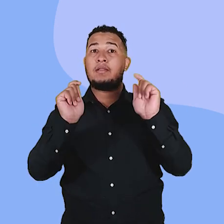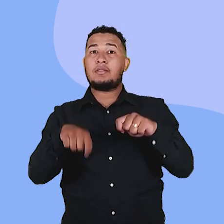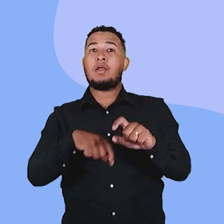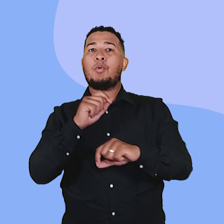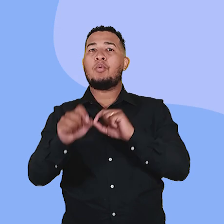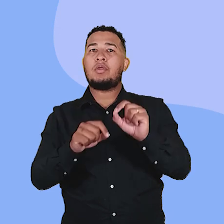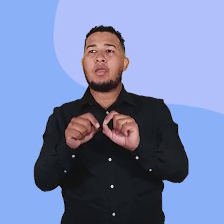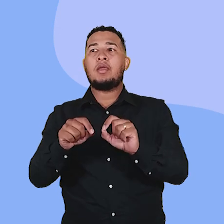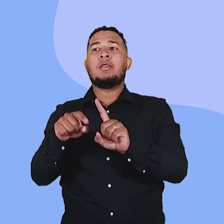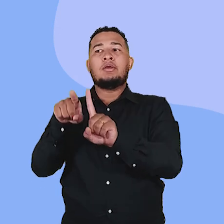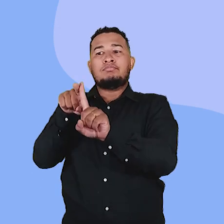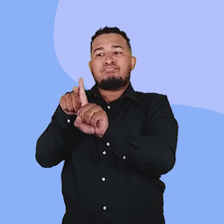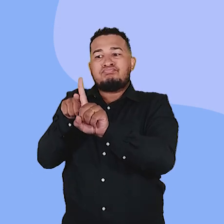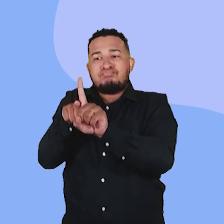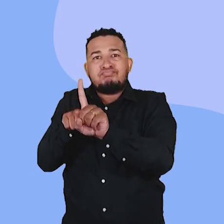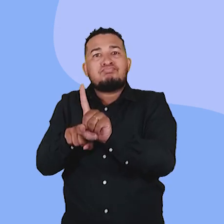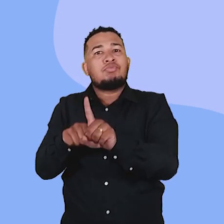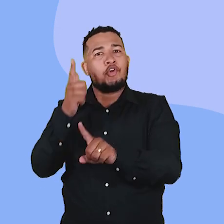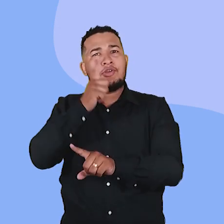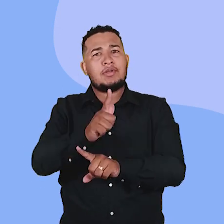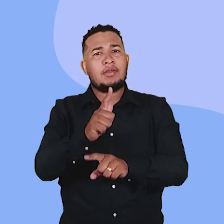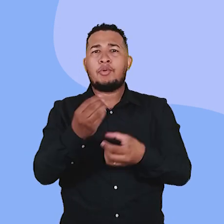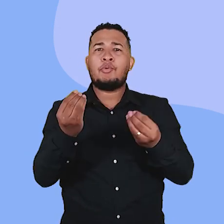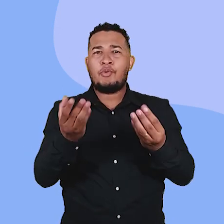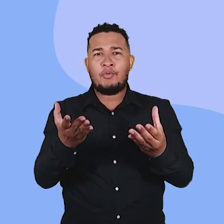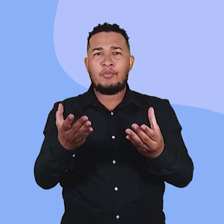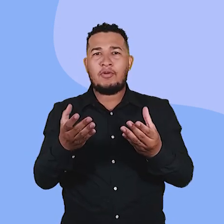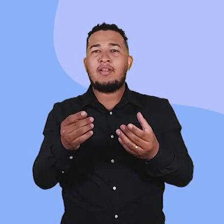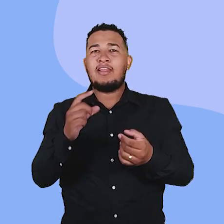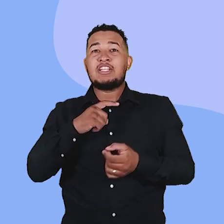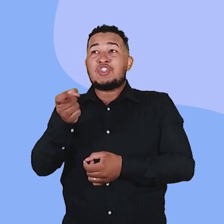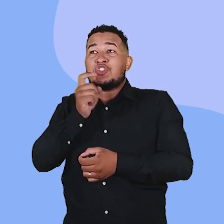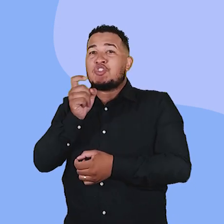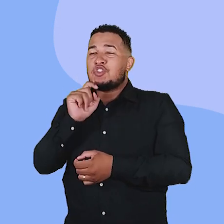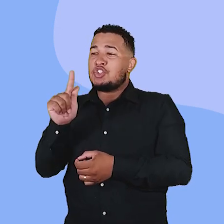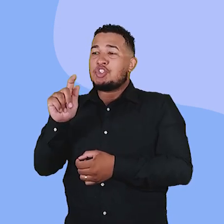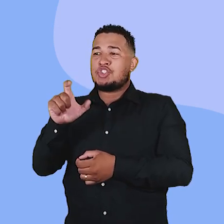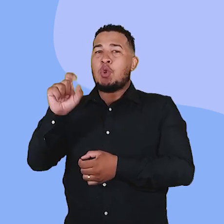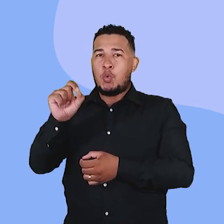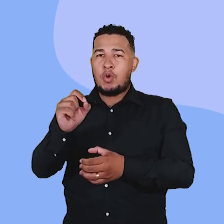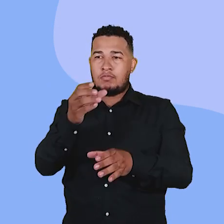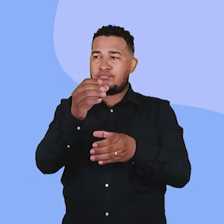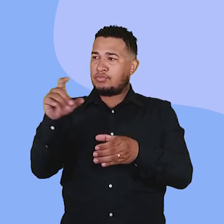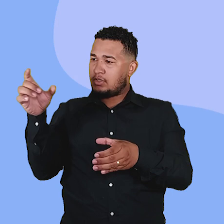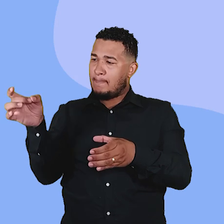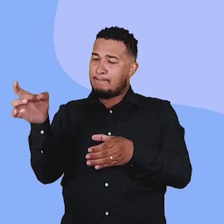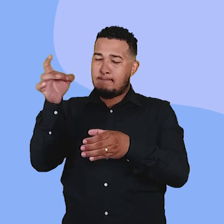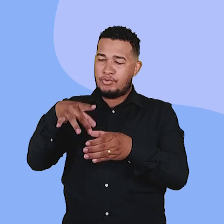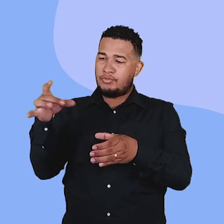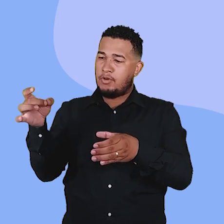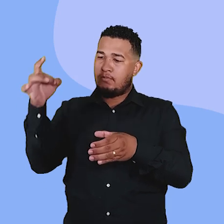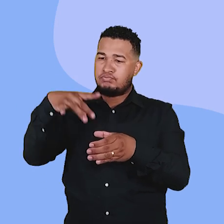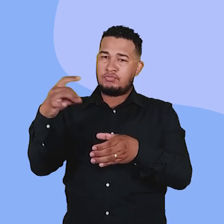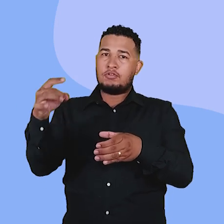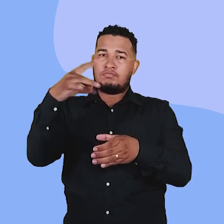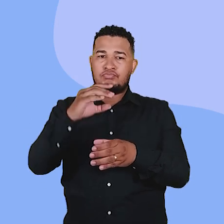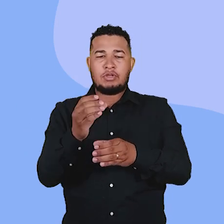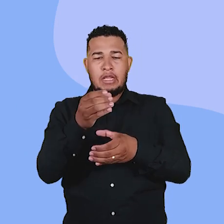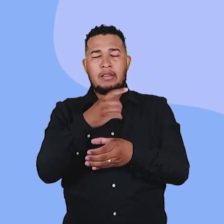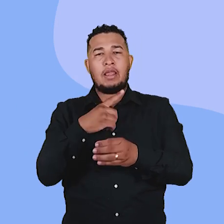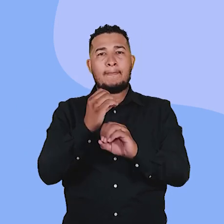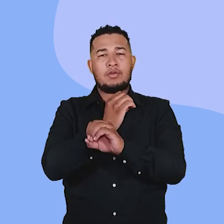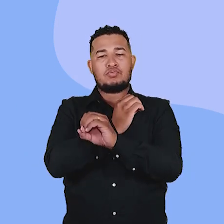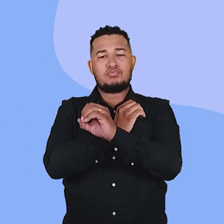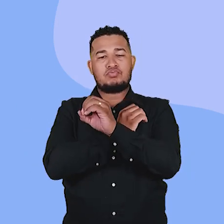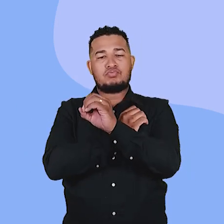minha temperatura diminua, colocando gelo. E aí faz com que as minhas partículas, a minha energia térmica, tenham a